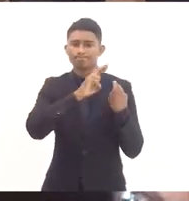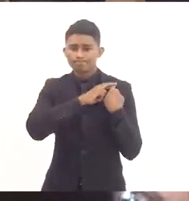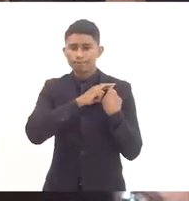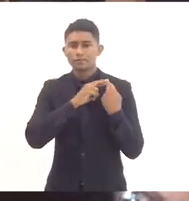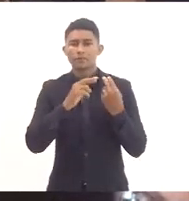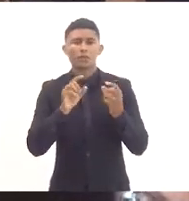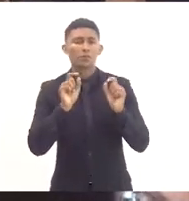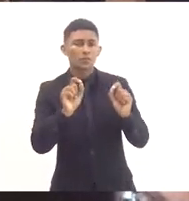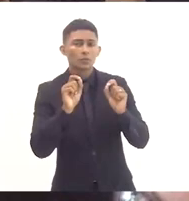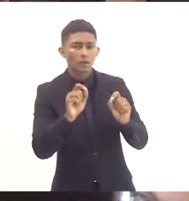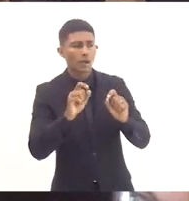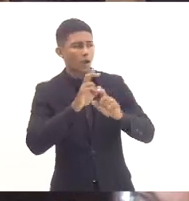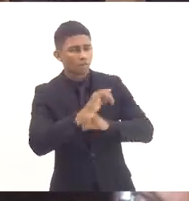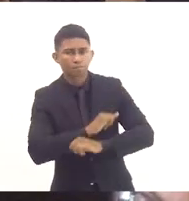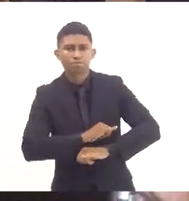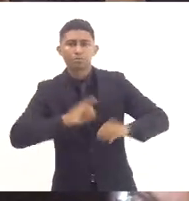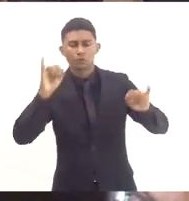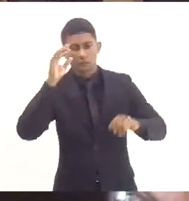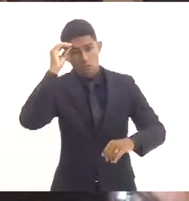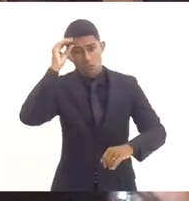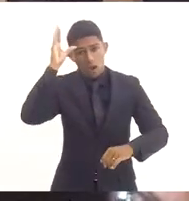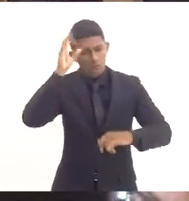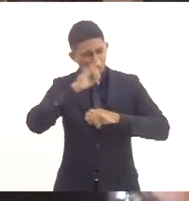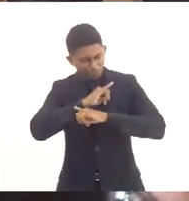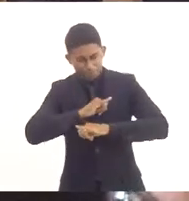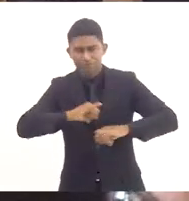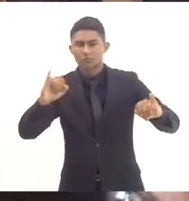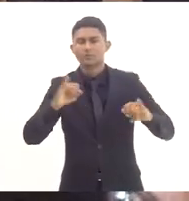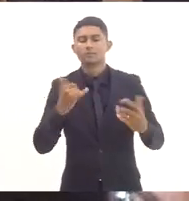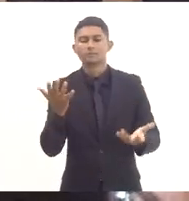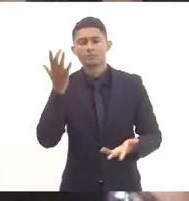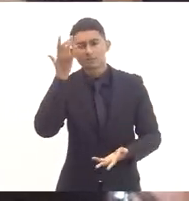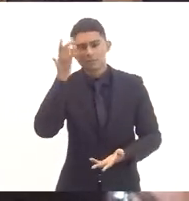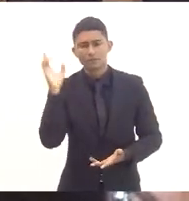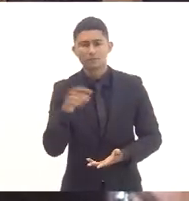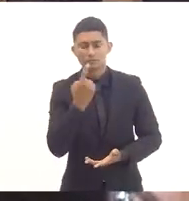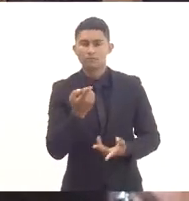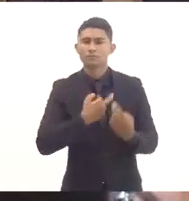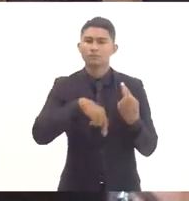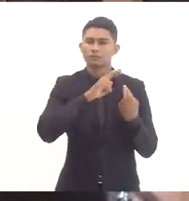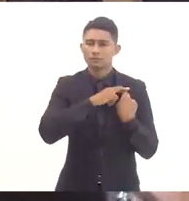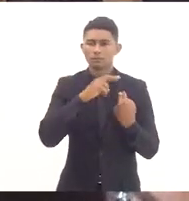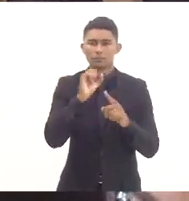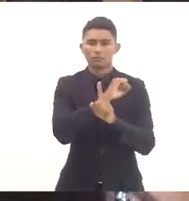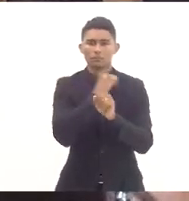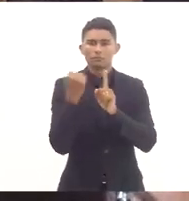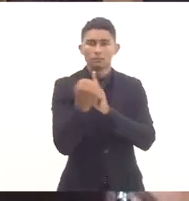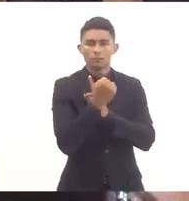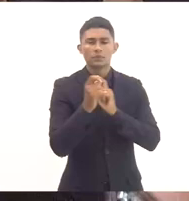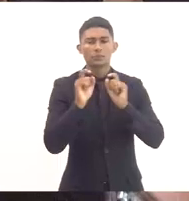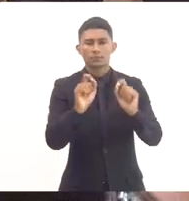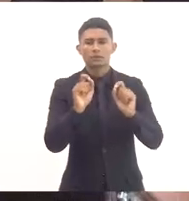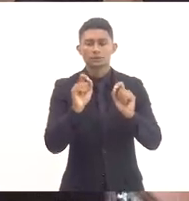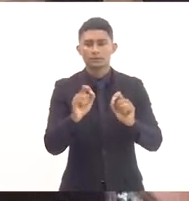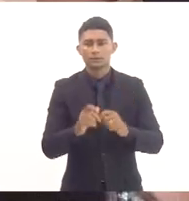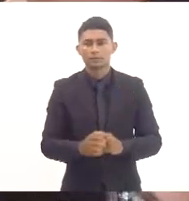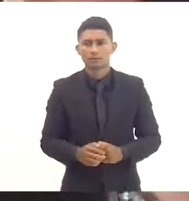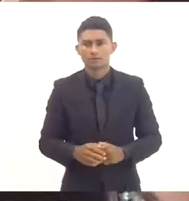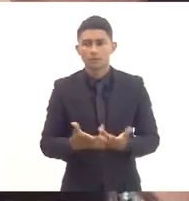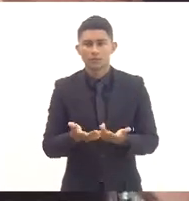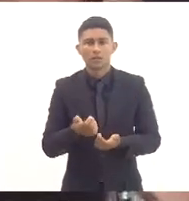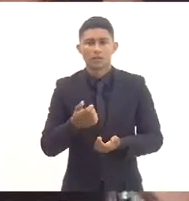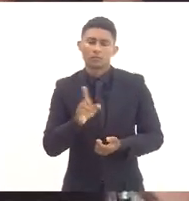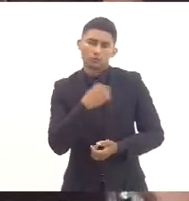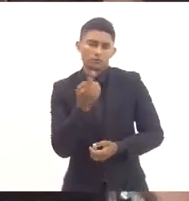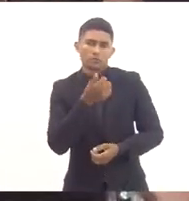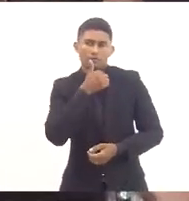disseminar esse conhecimento Eu acho que o nosso papel dentro da sociedade não por ser sua